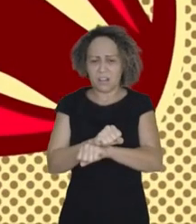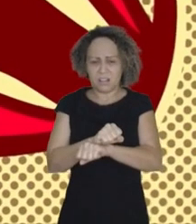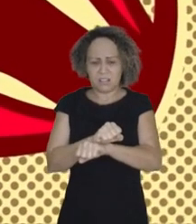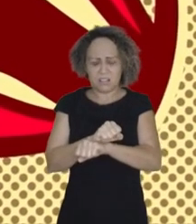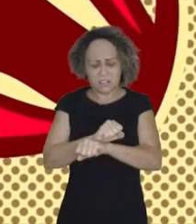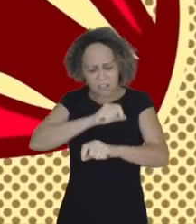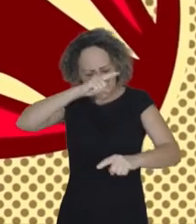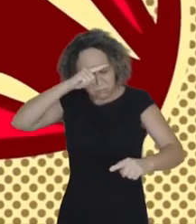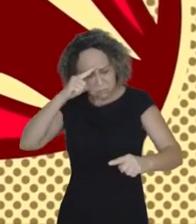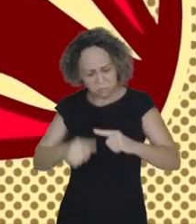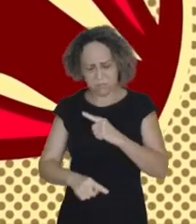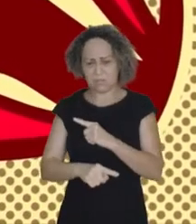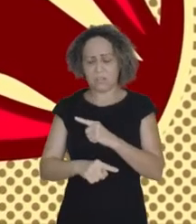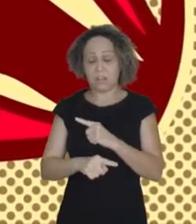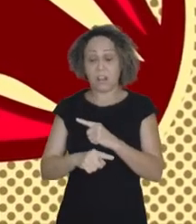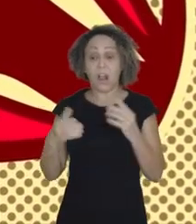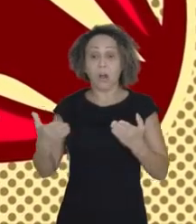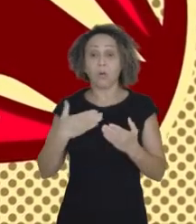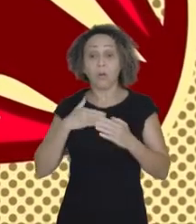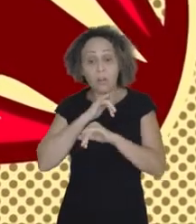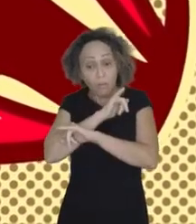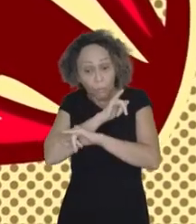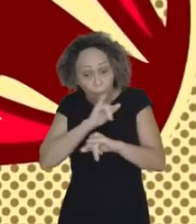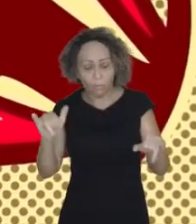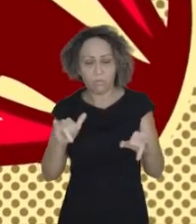agora eu vou falar.